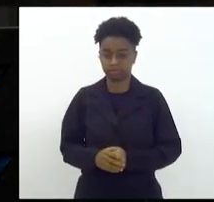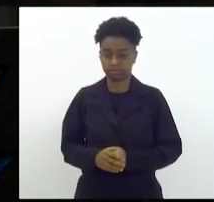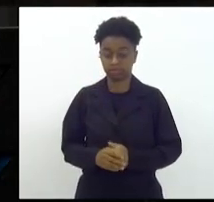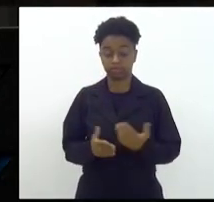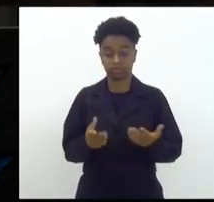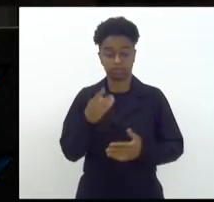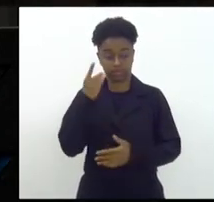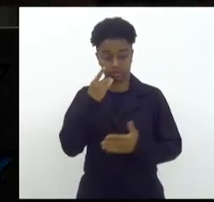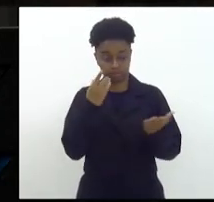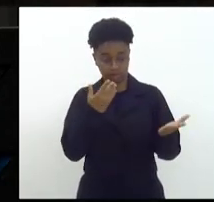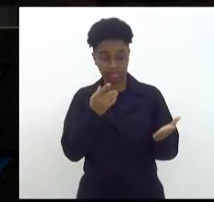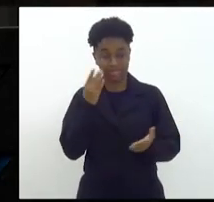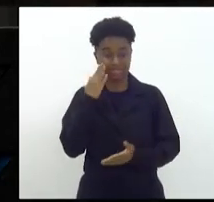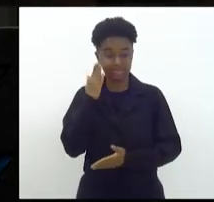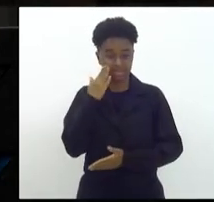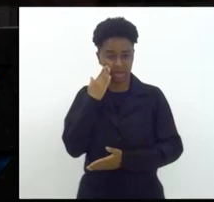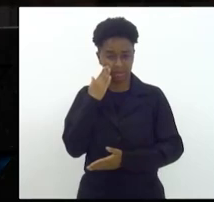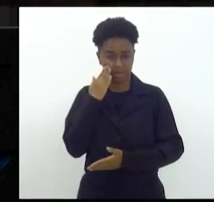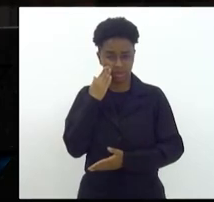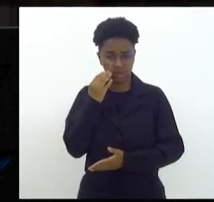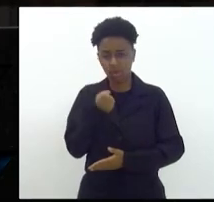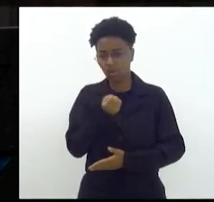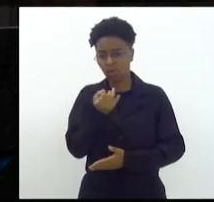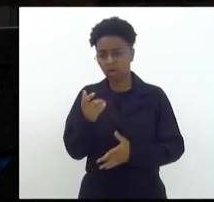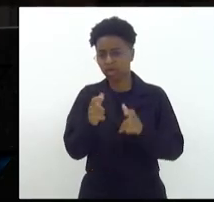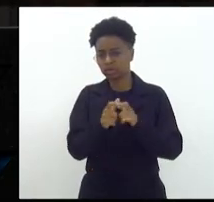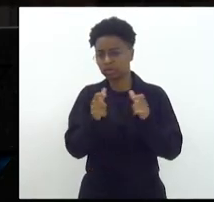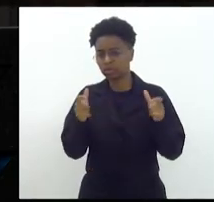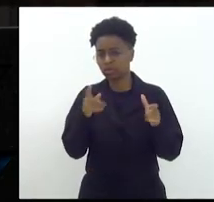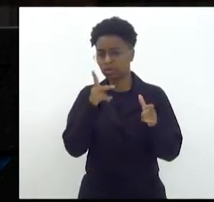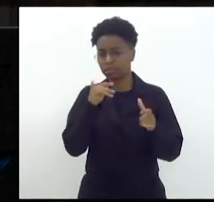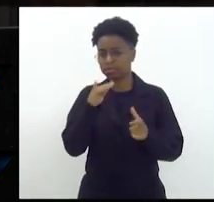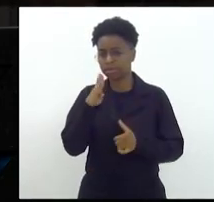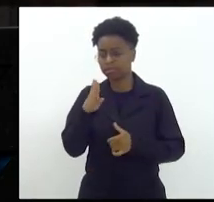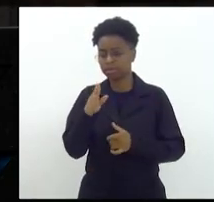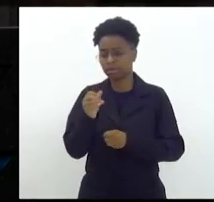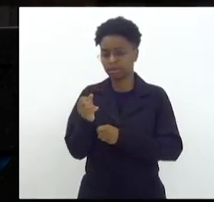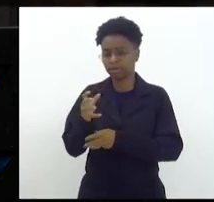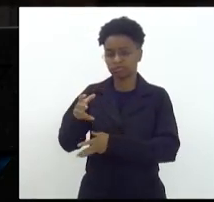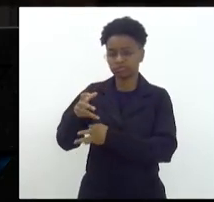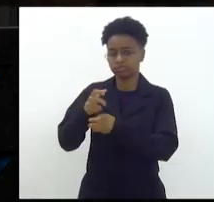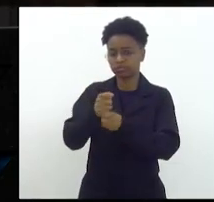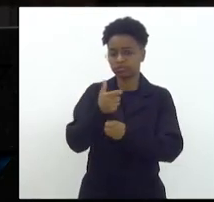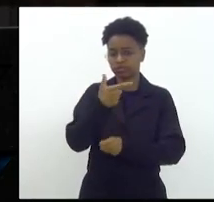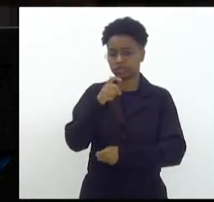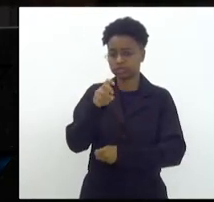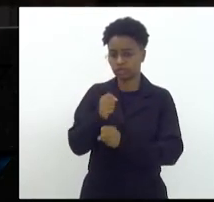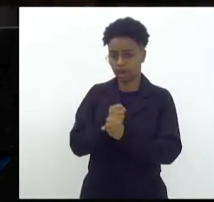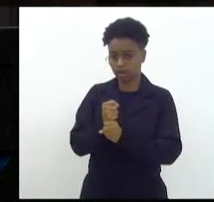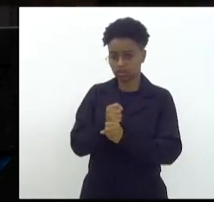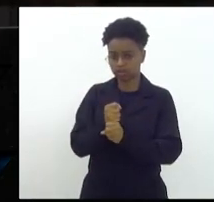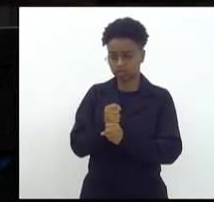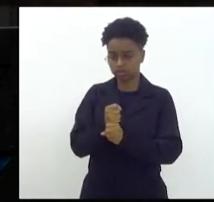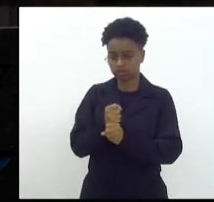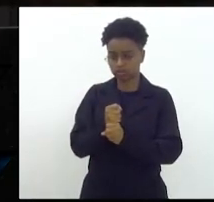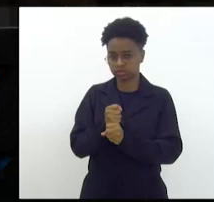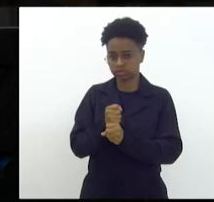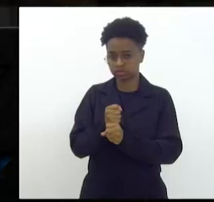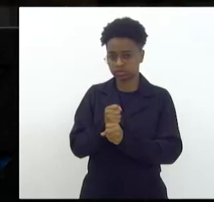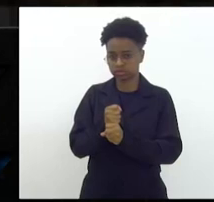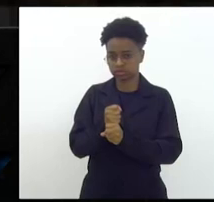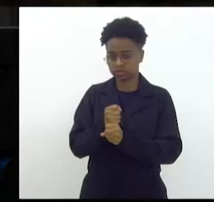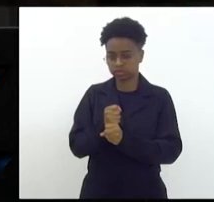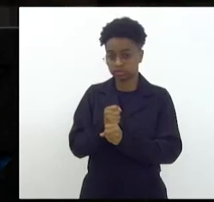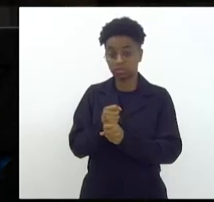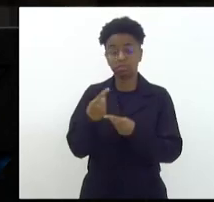Rocha só sabe quanto cresceu o PIB brasileiro nos últimos 25 anos nos últimos 25 anos